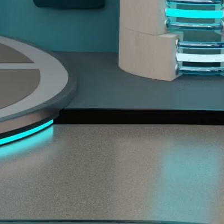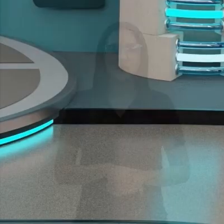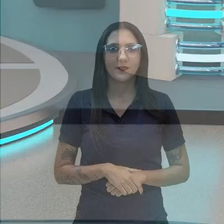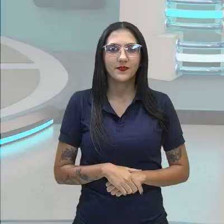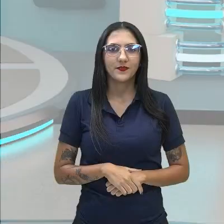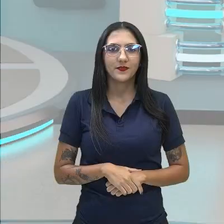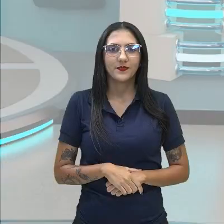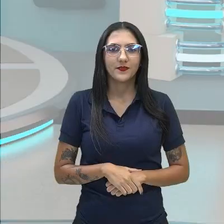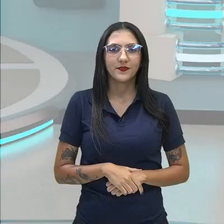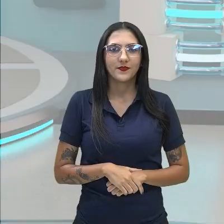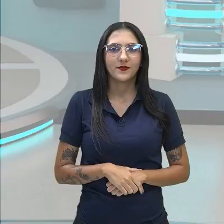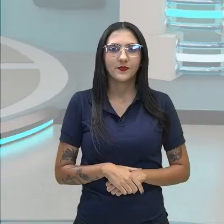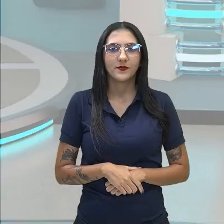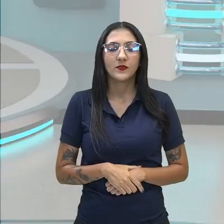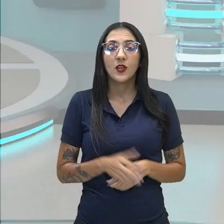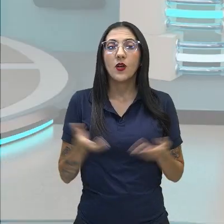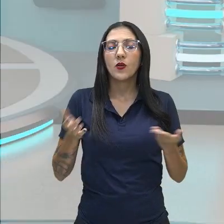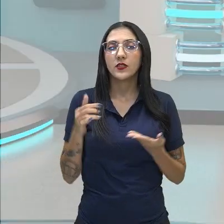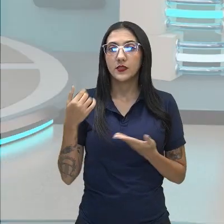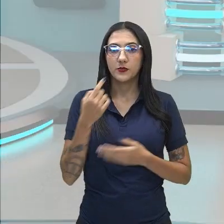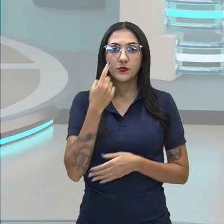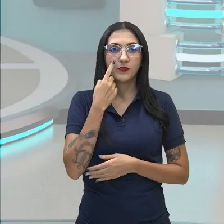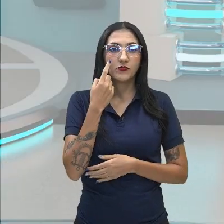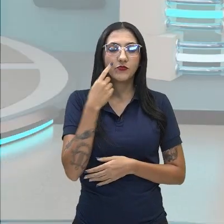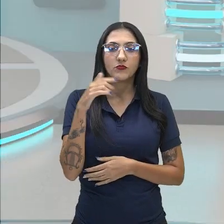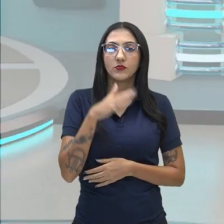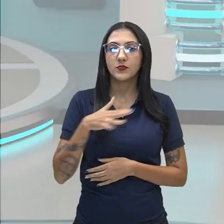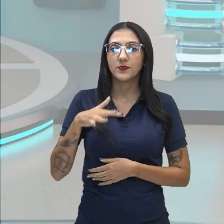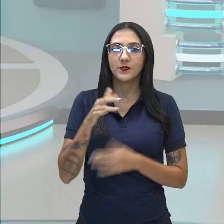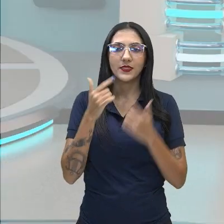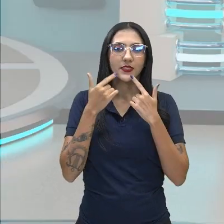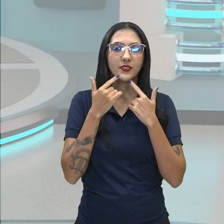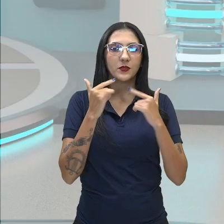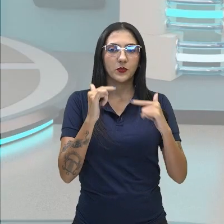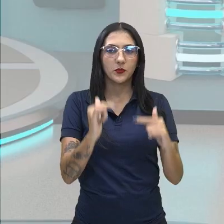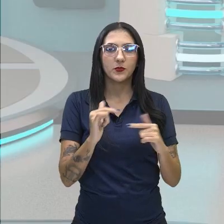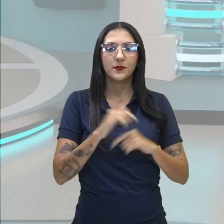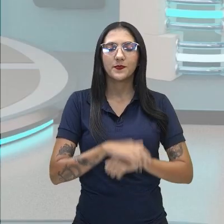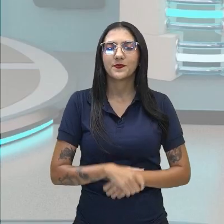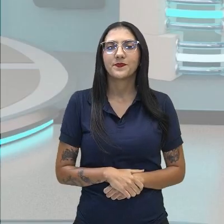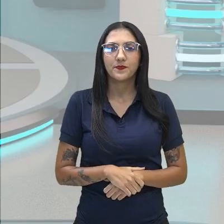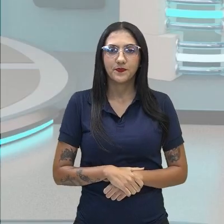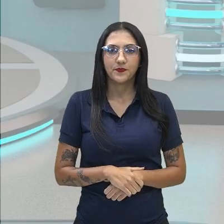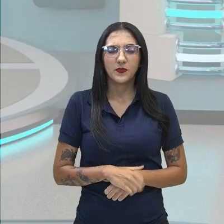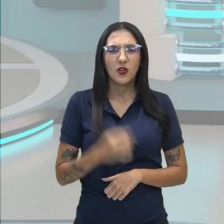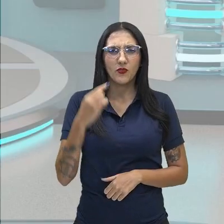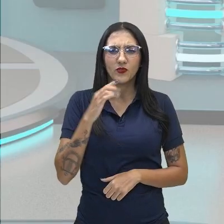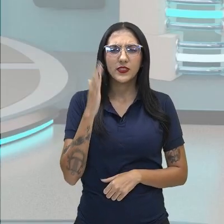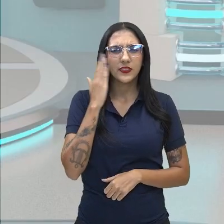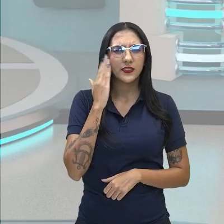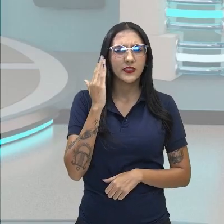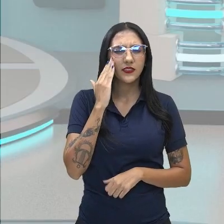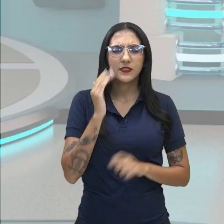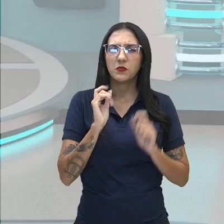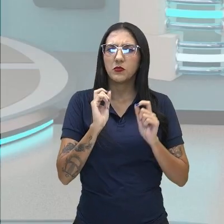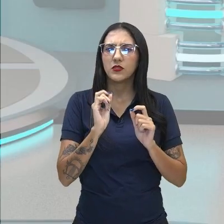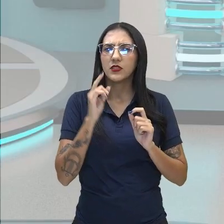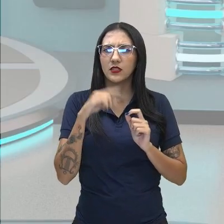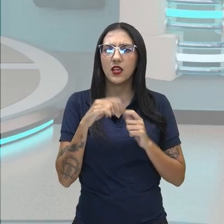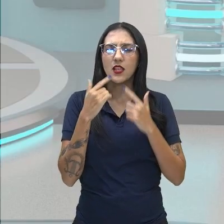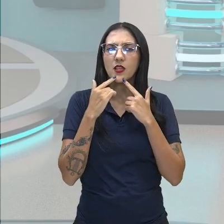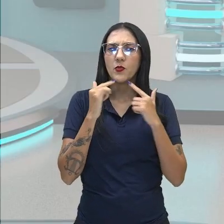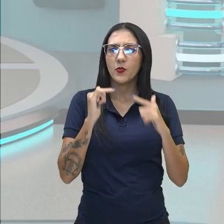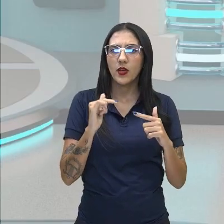Hoje nós vamos adentrar o universo da linguagem. Você sabe o que é linguagem?